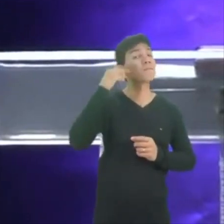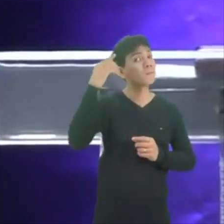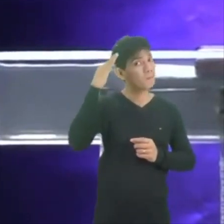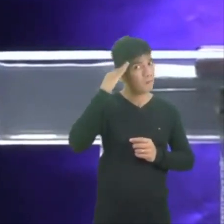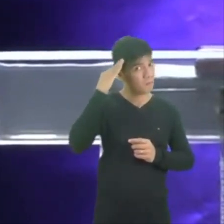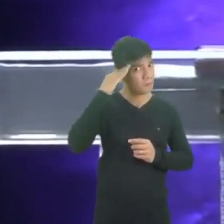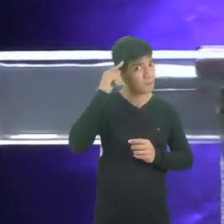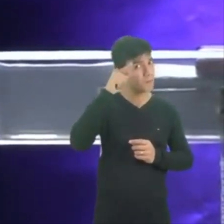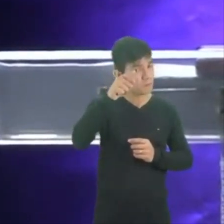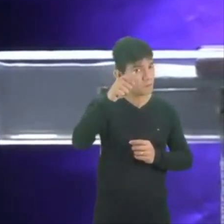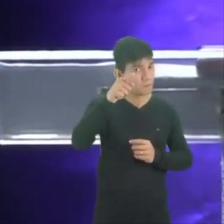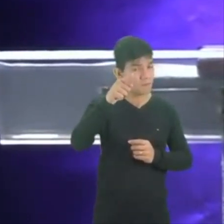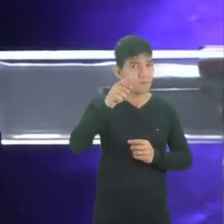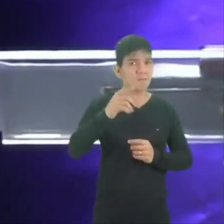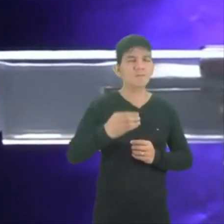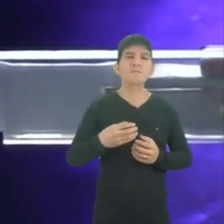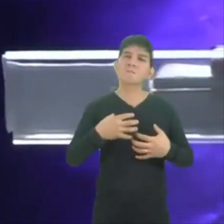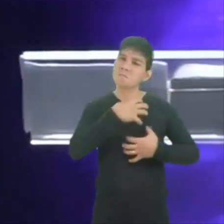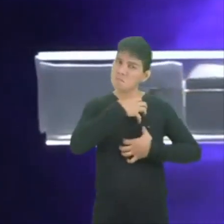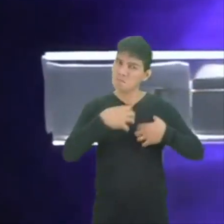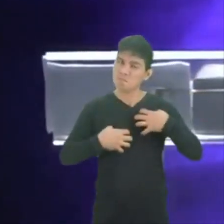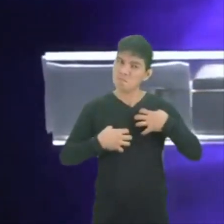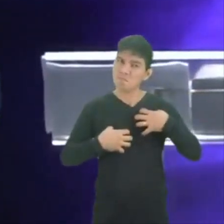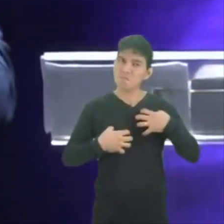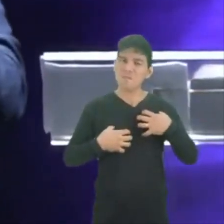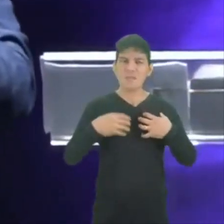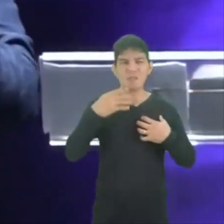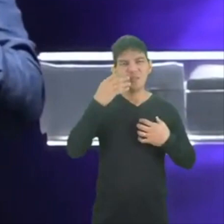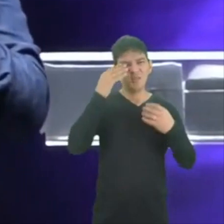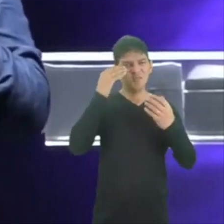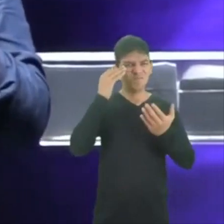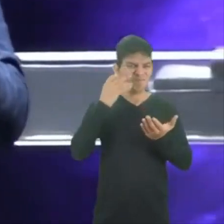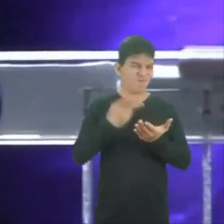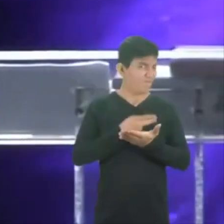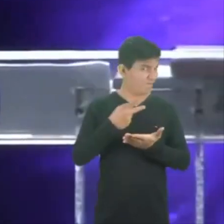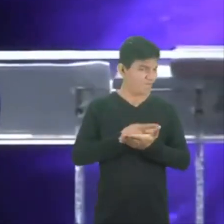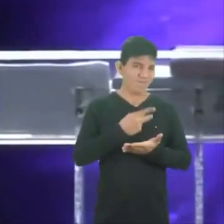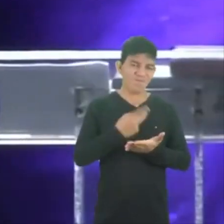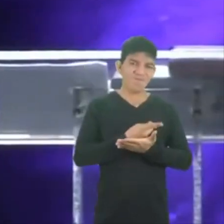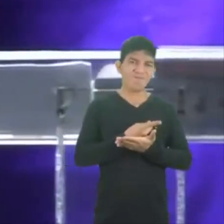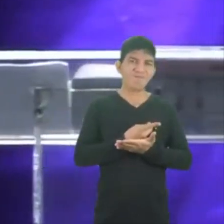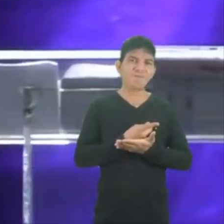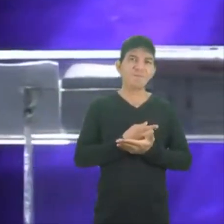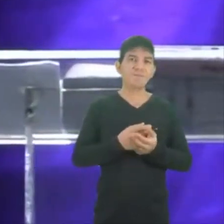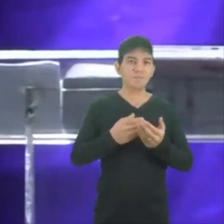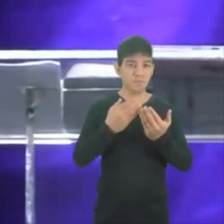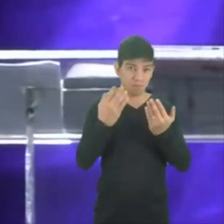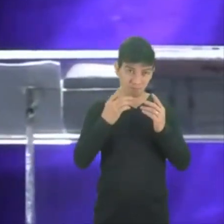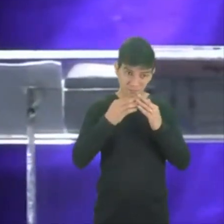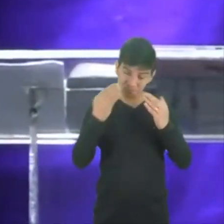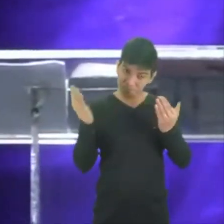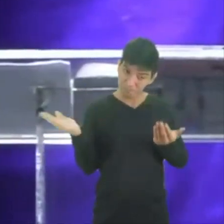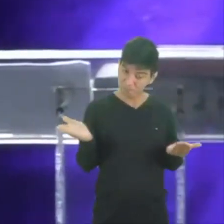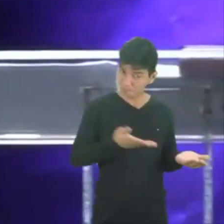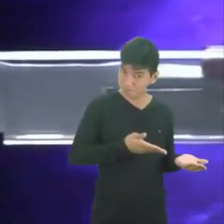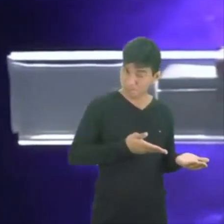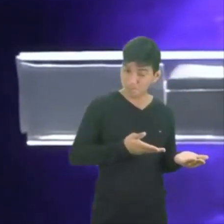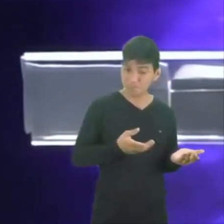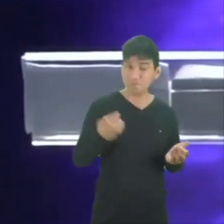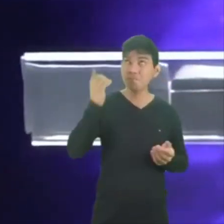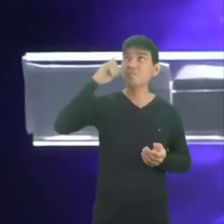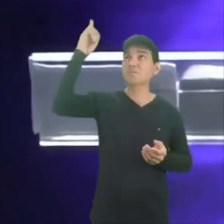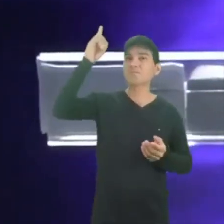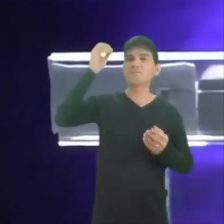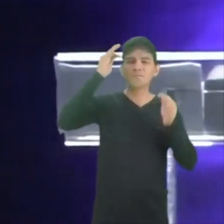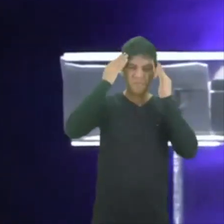um ser que é infiel a Deus, que serve a um Deus que é fiel, e que você busca e luta